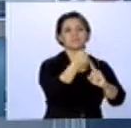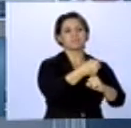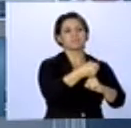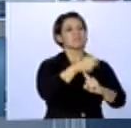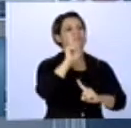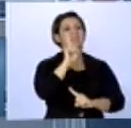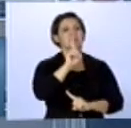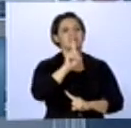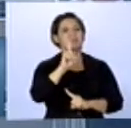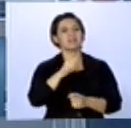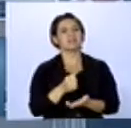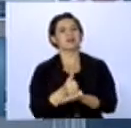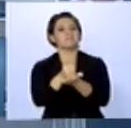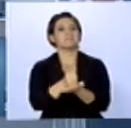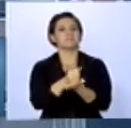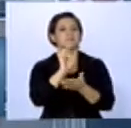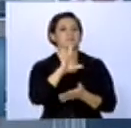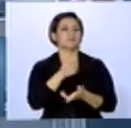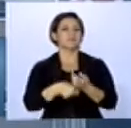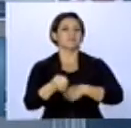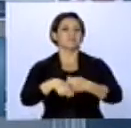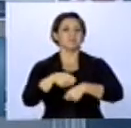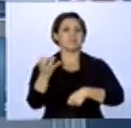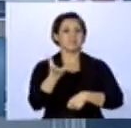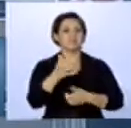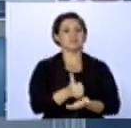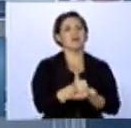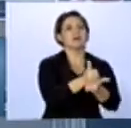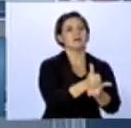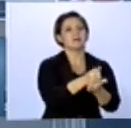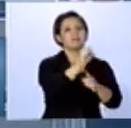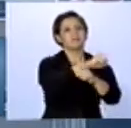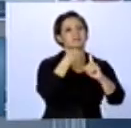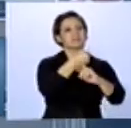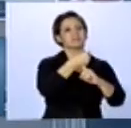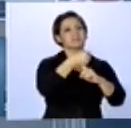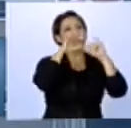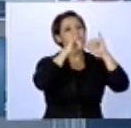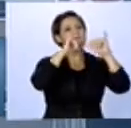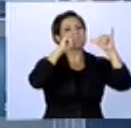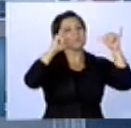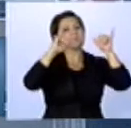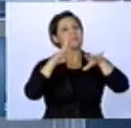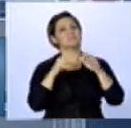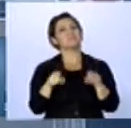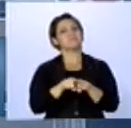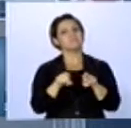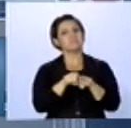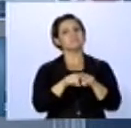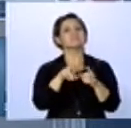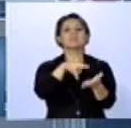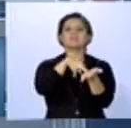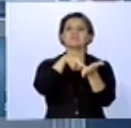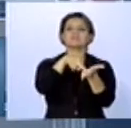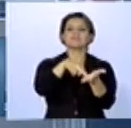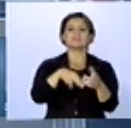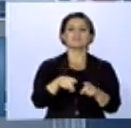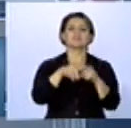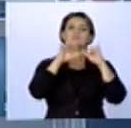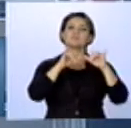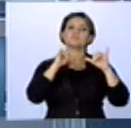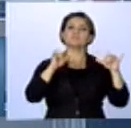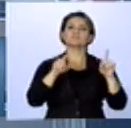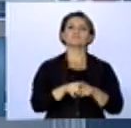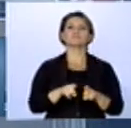econômico por isso aqui se defende o fortalecimento do financiamento público